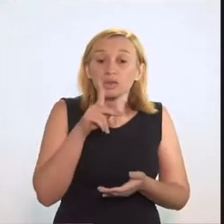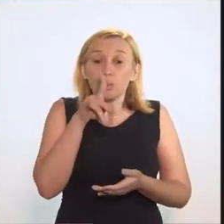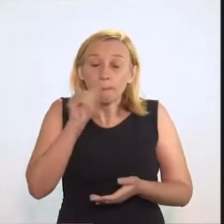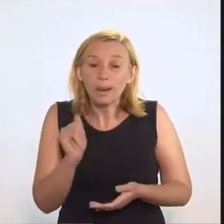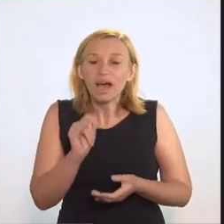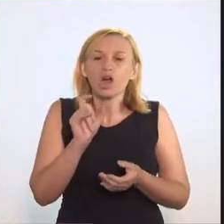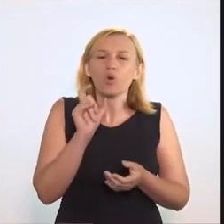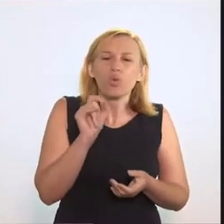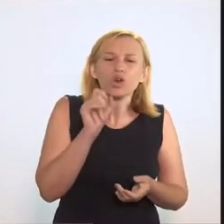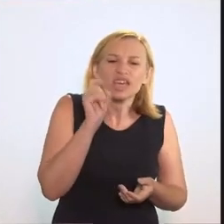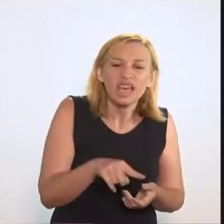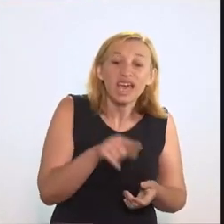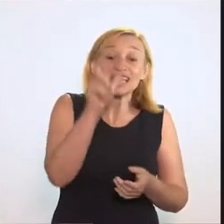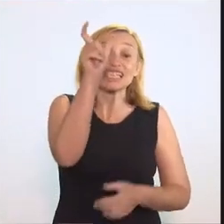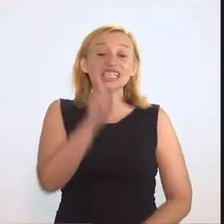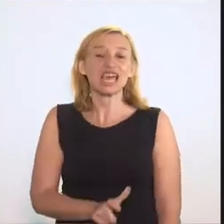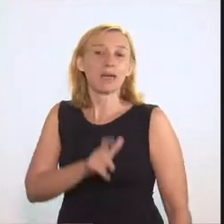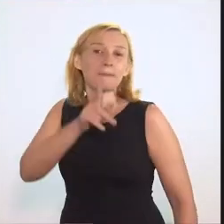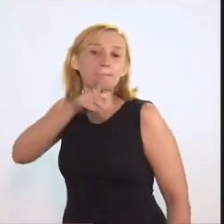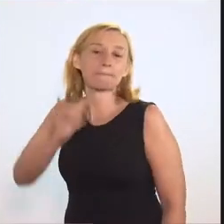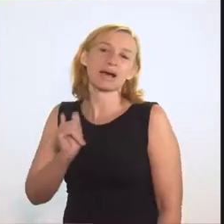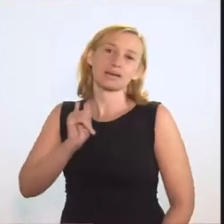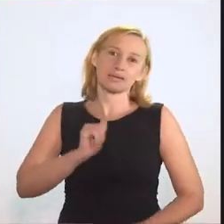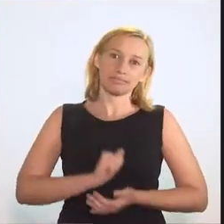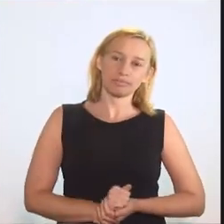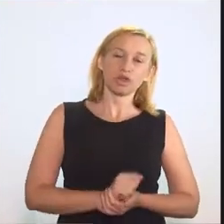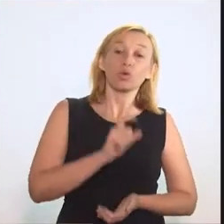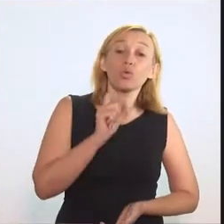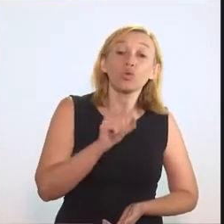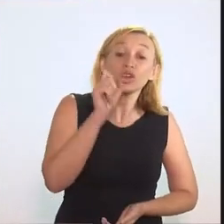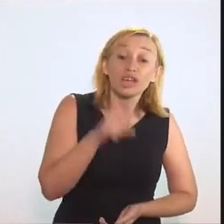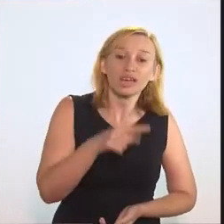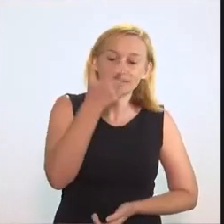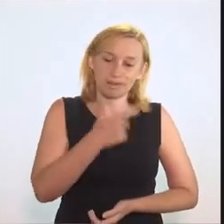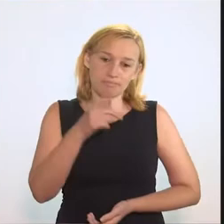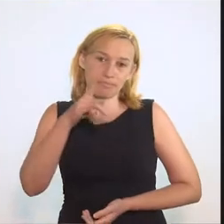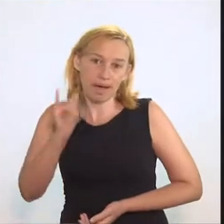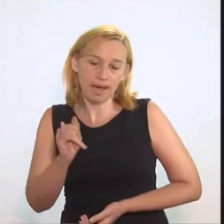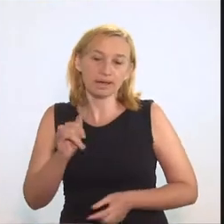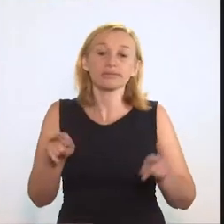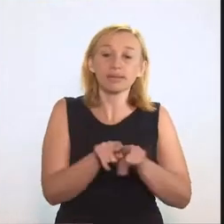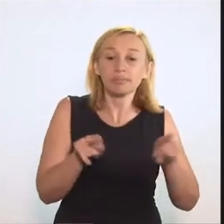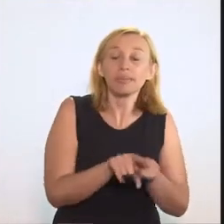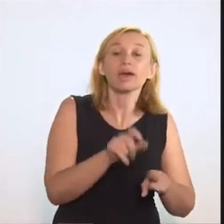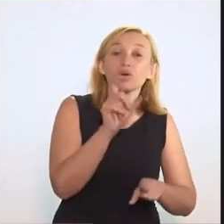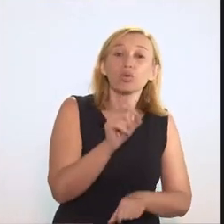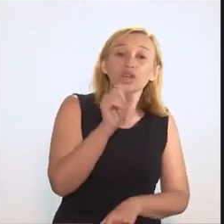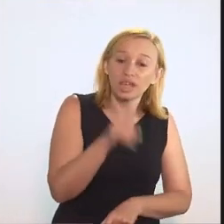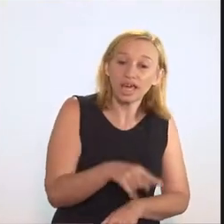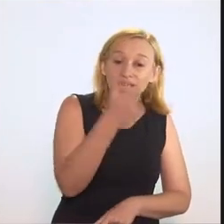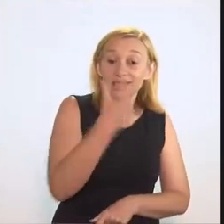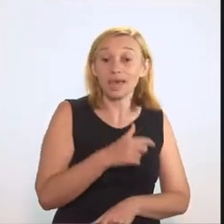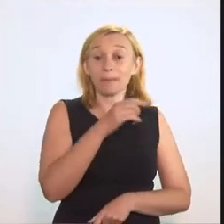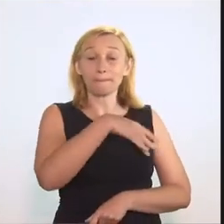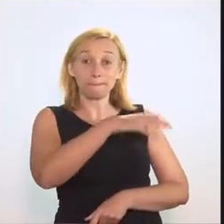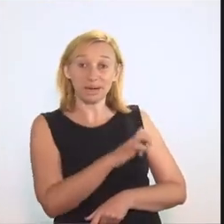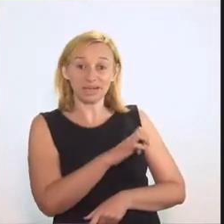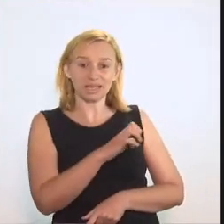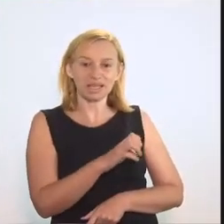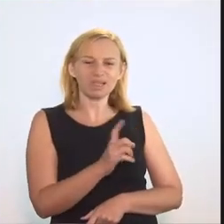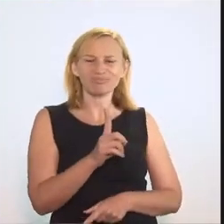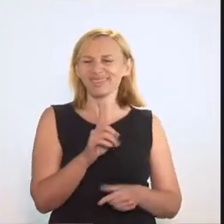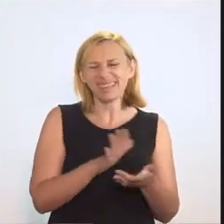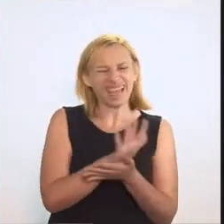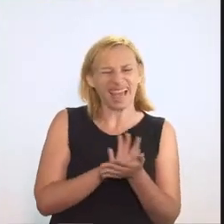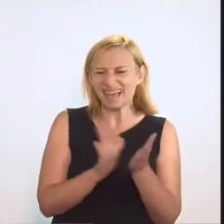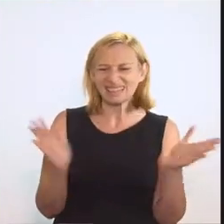pai, o que é ser pai? Eu acho que a pergunta é essa, né? Assim, o que é ser pai e o que é ser mãe? Isso nada tem a ver